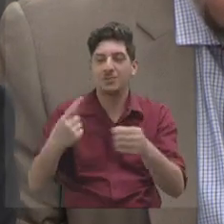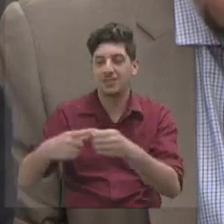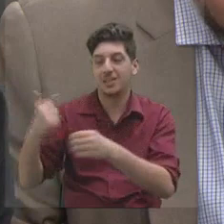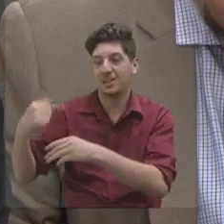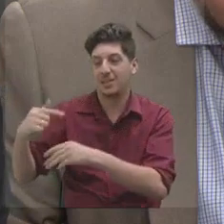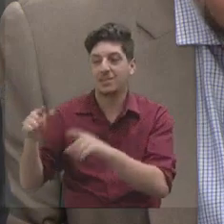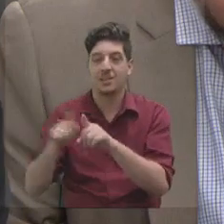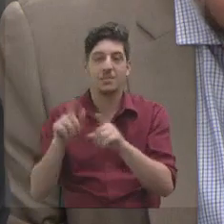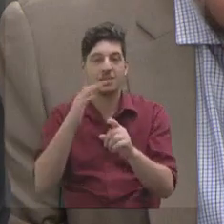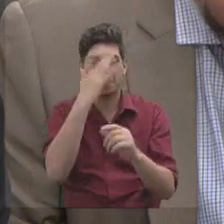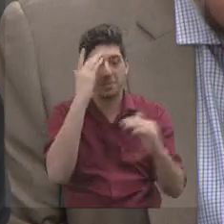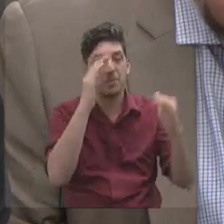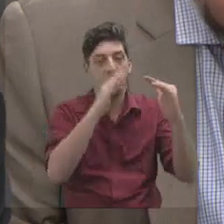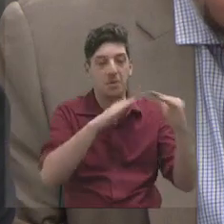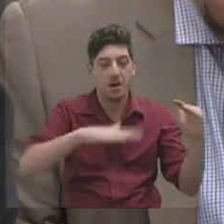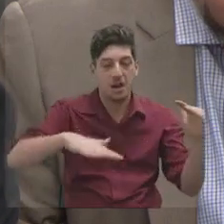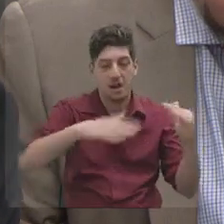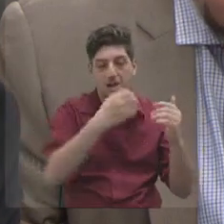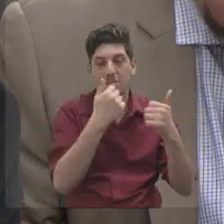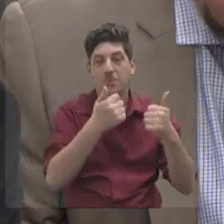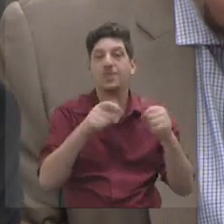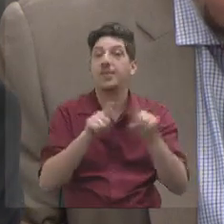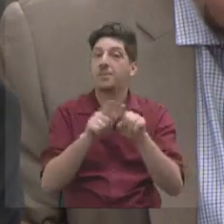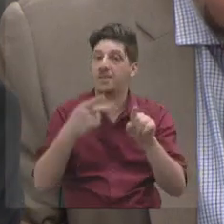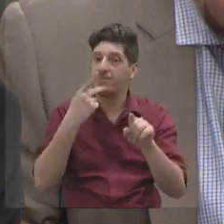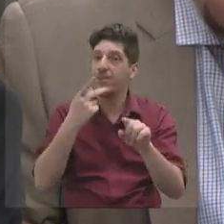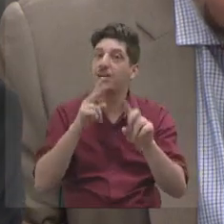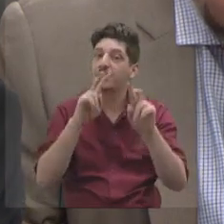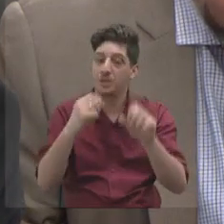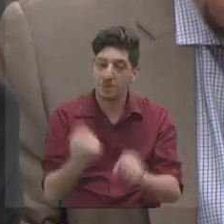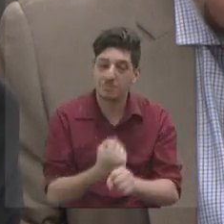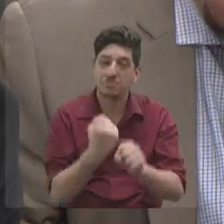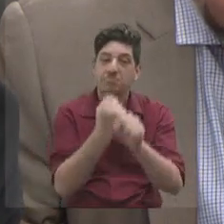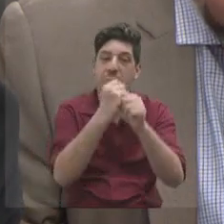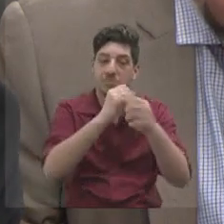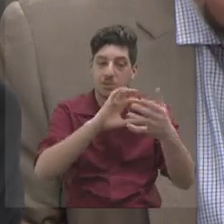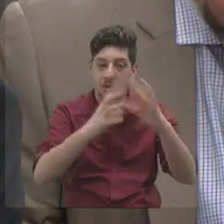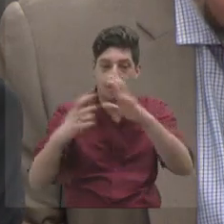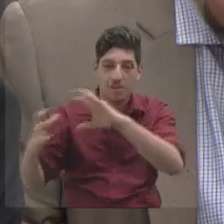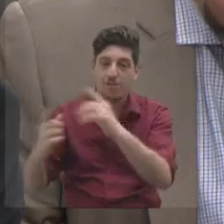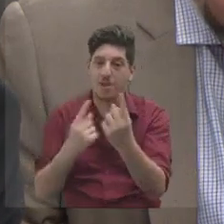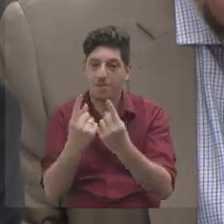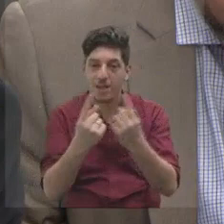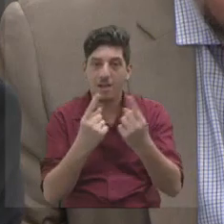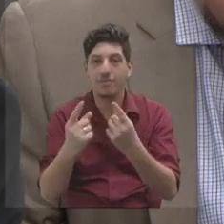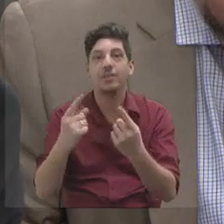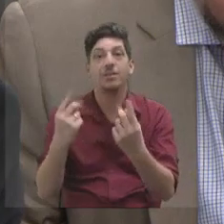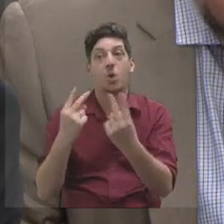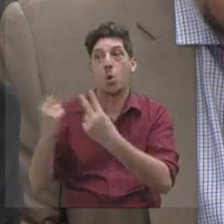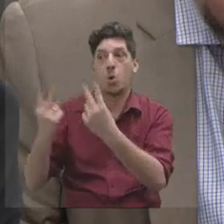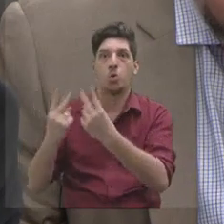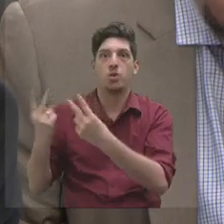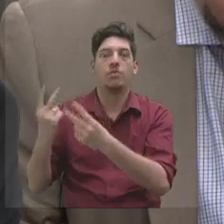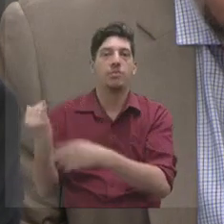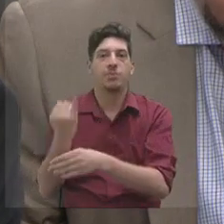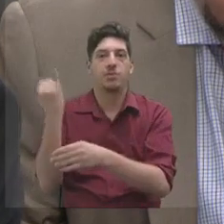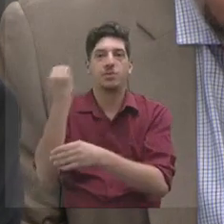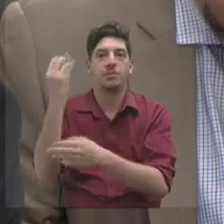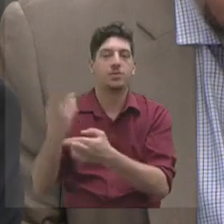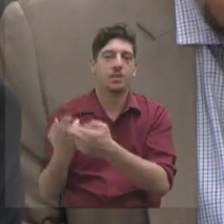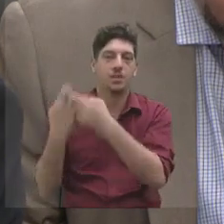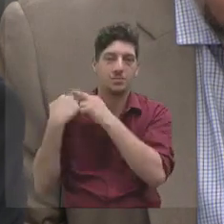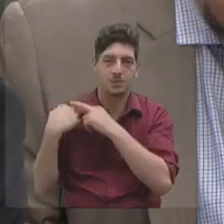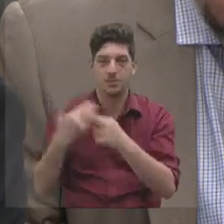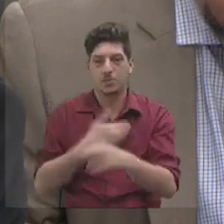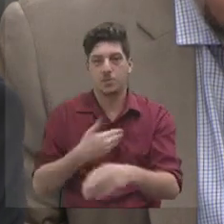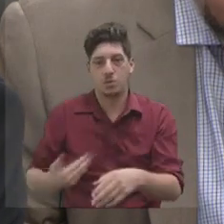moradores ali da região falar também da manutenção das vias que vem acontecendo ali rodovias muito importantes de responsabilidade do